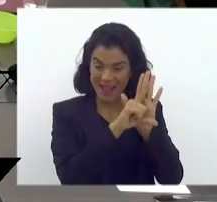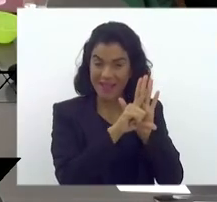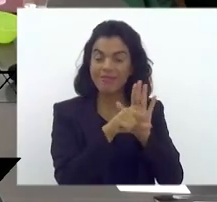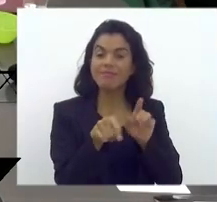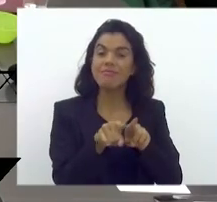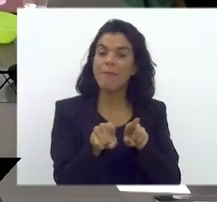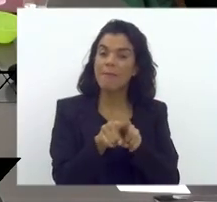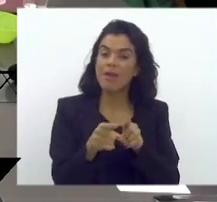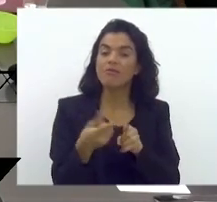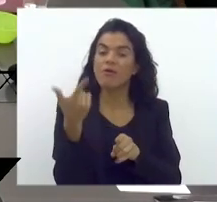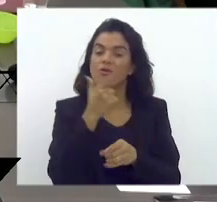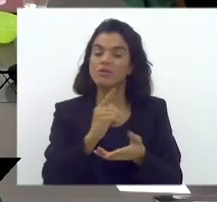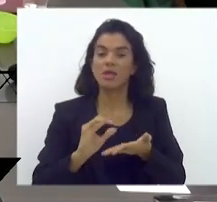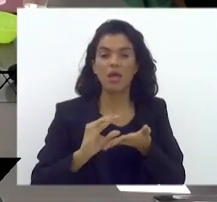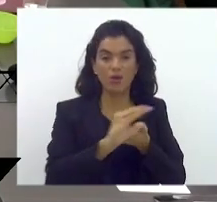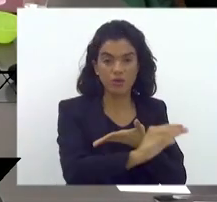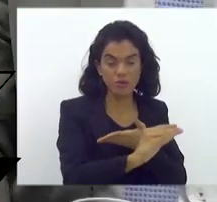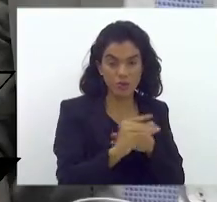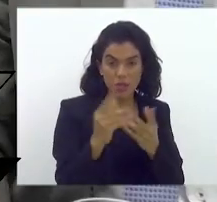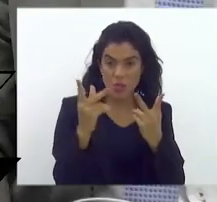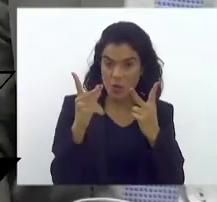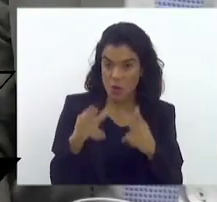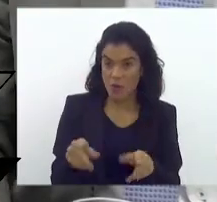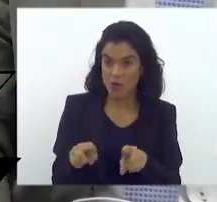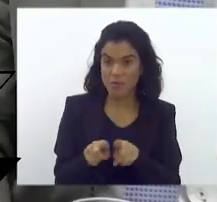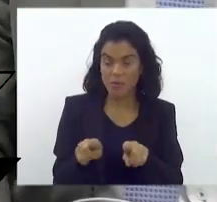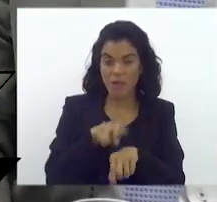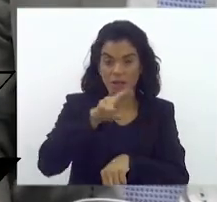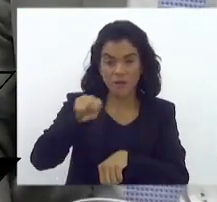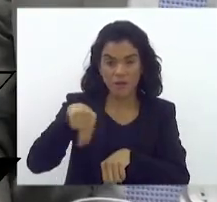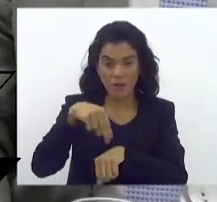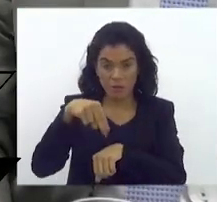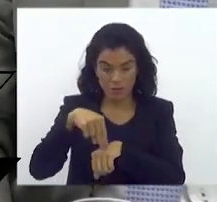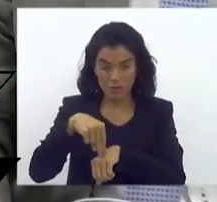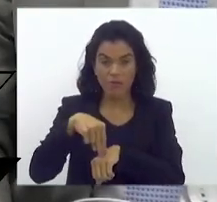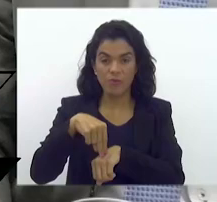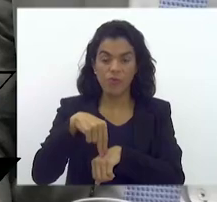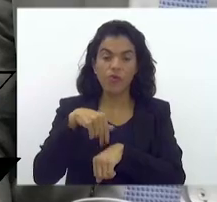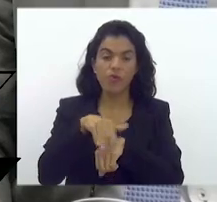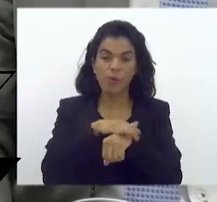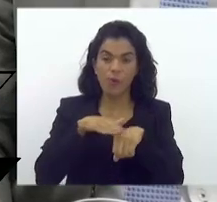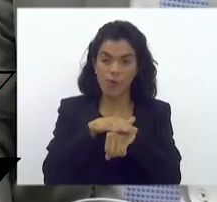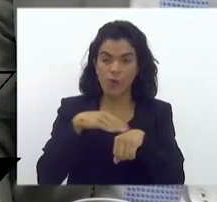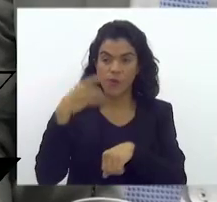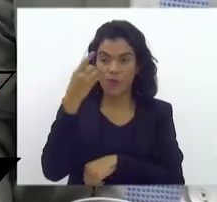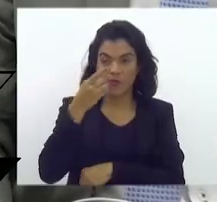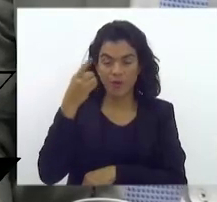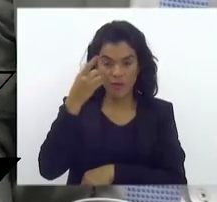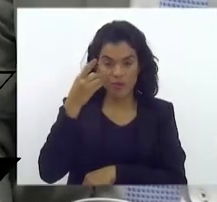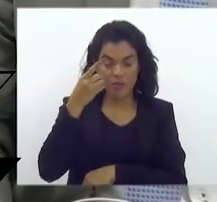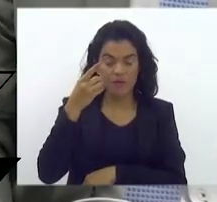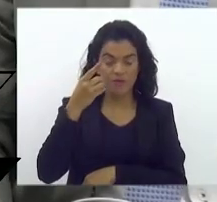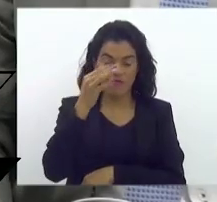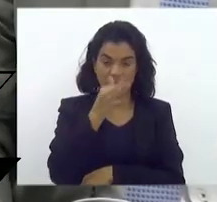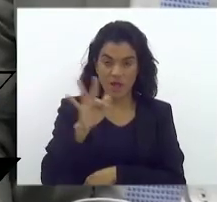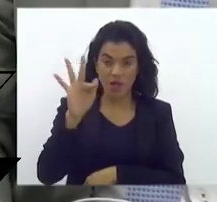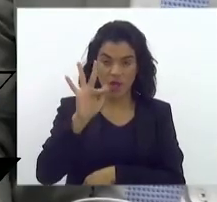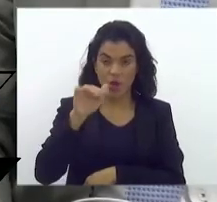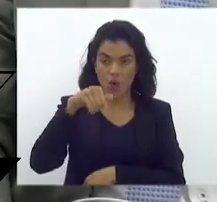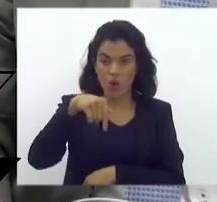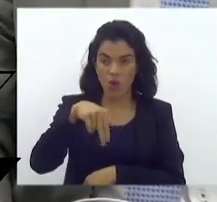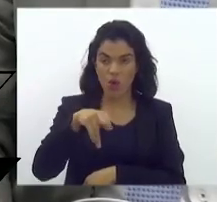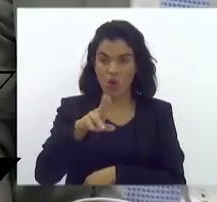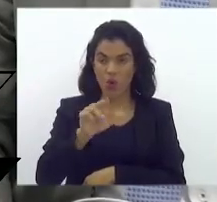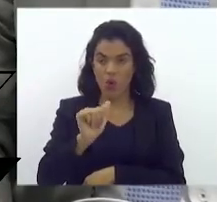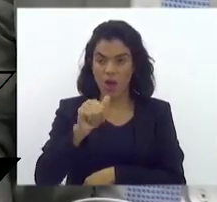também recursos. E, da mesma forma, na União, eu estive conversando com o deputado federal Quaquá, e ele está apresentando também um projeto